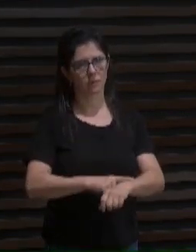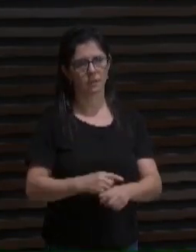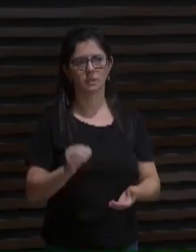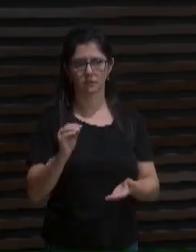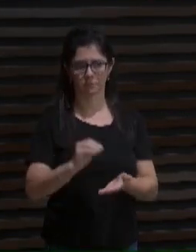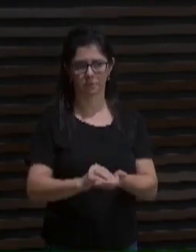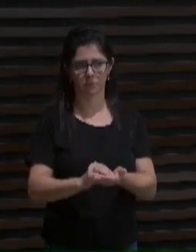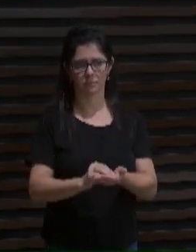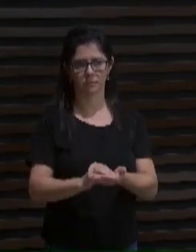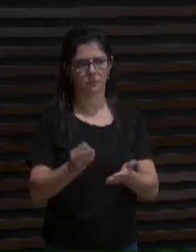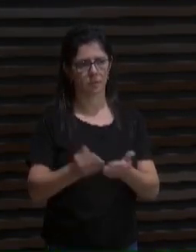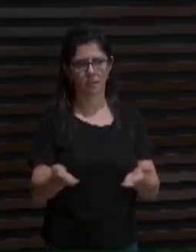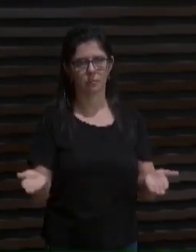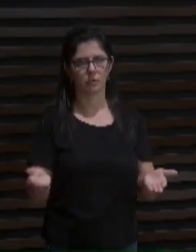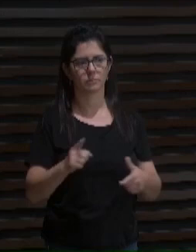acabou o problema.